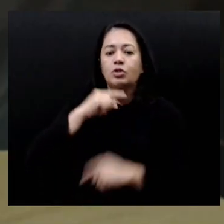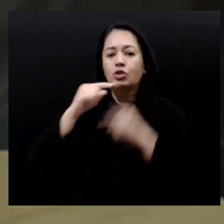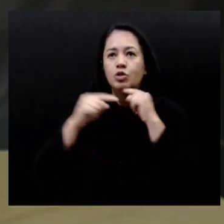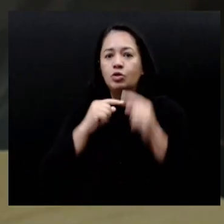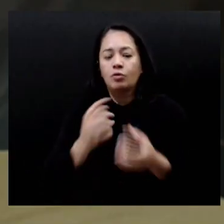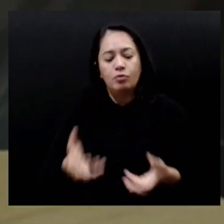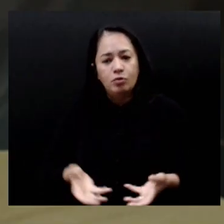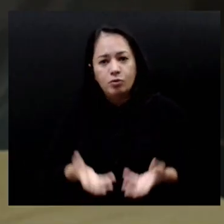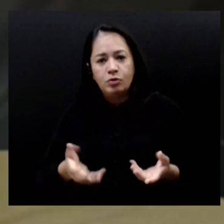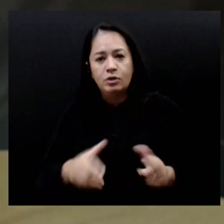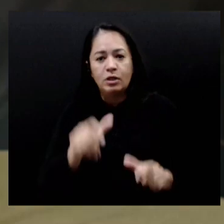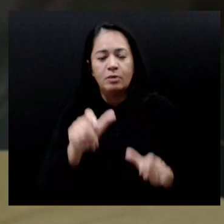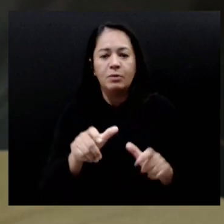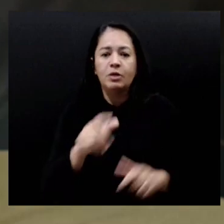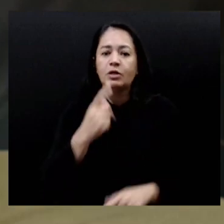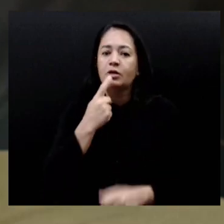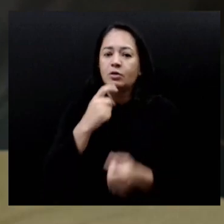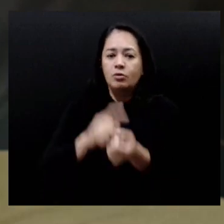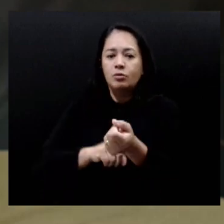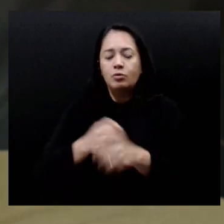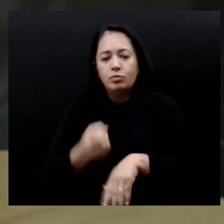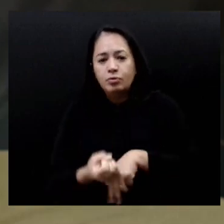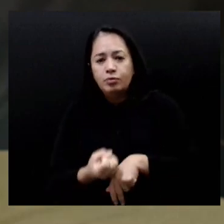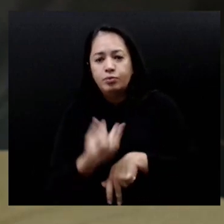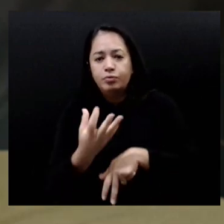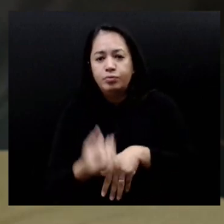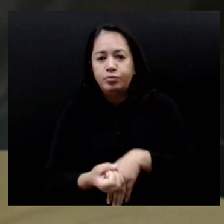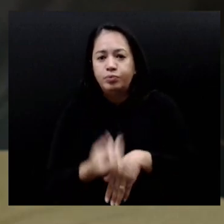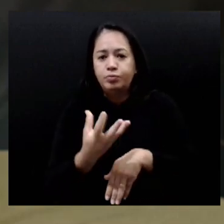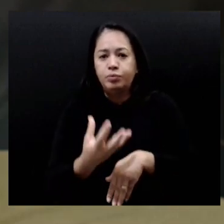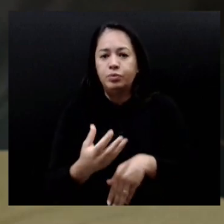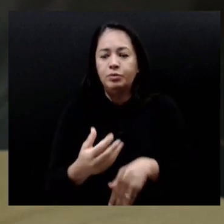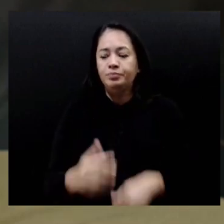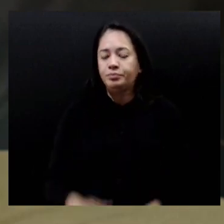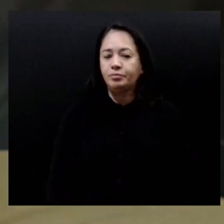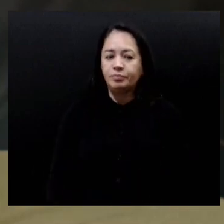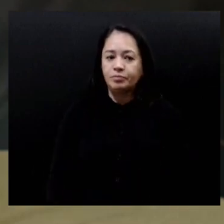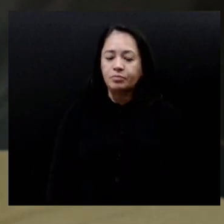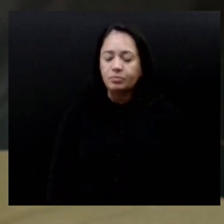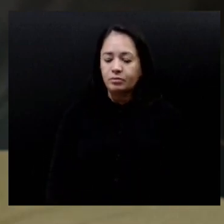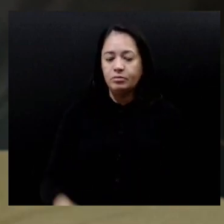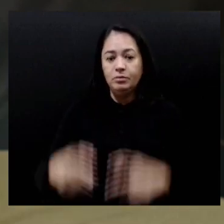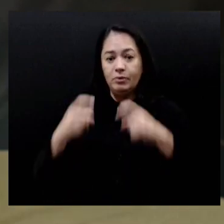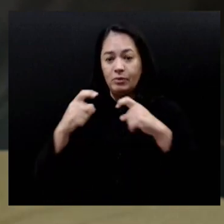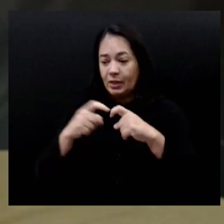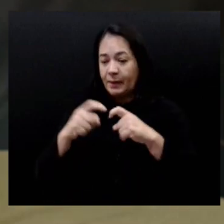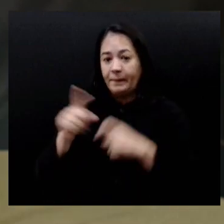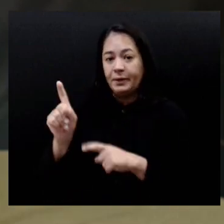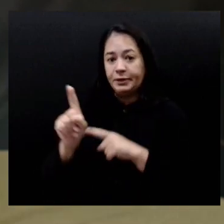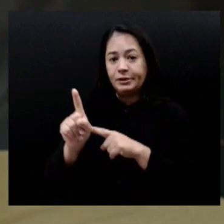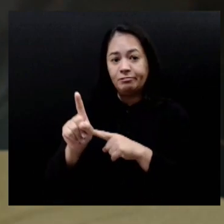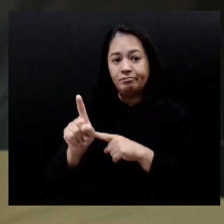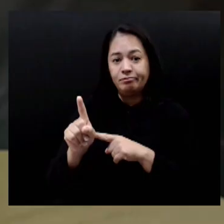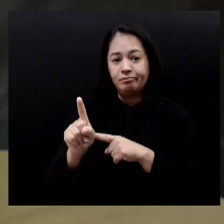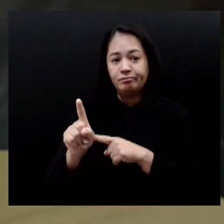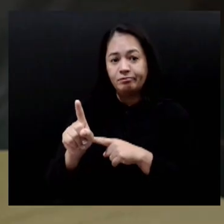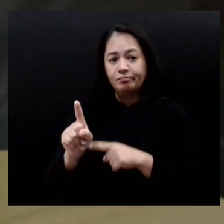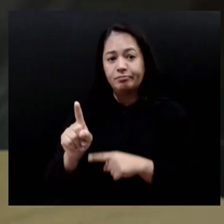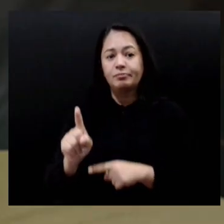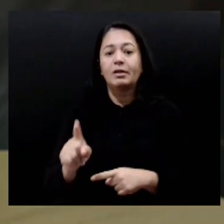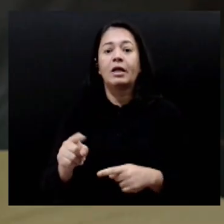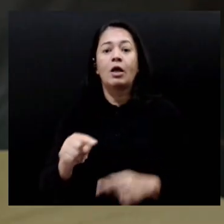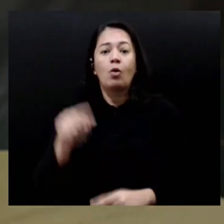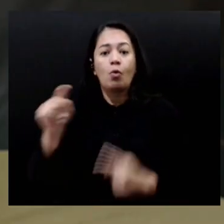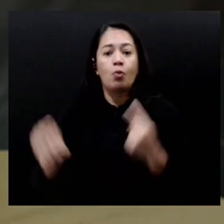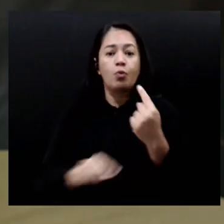com a médica diretora técnica do Centro de Hematologia Campinas, a ideia é sensibilizar quem